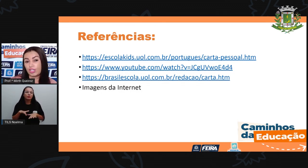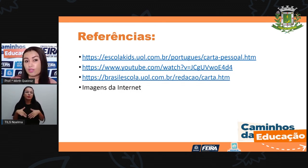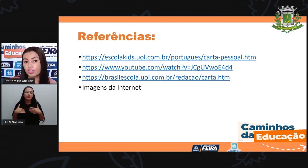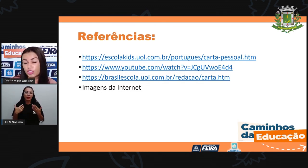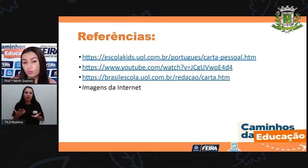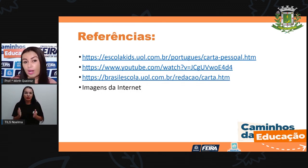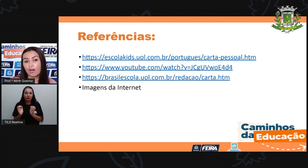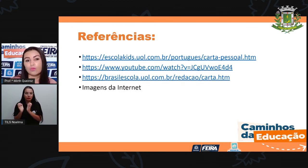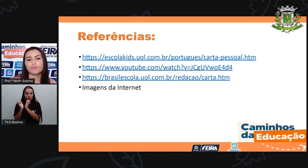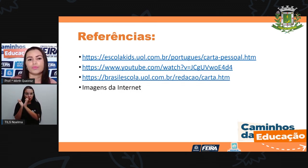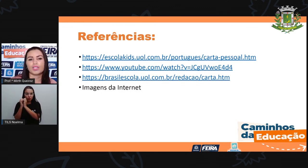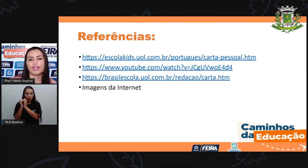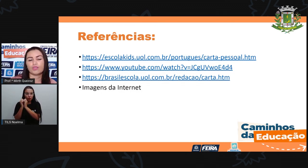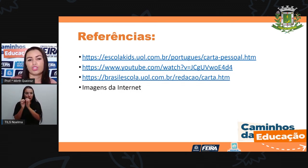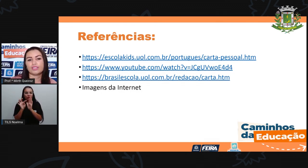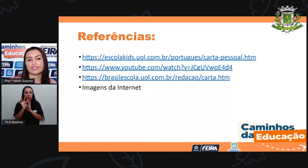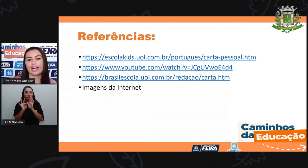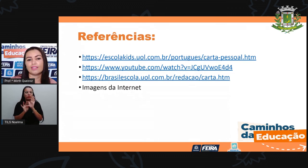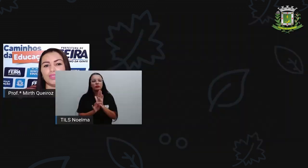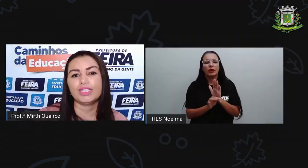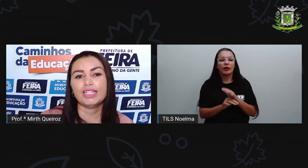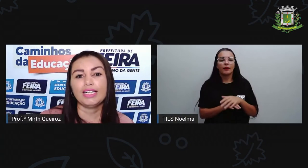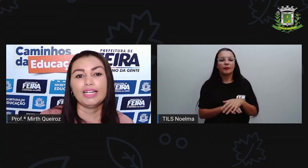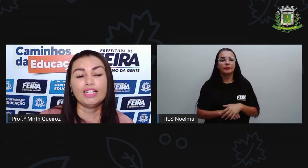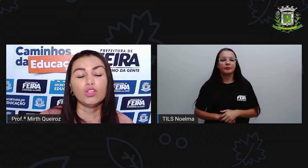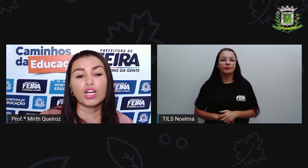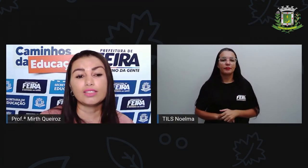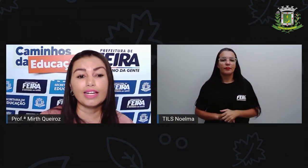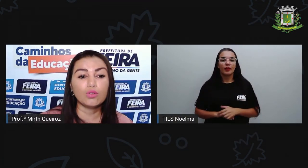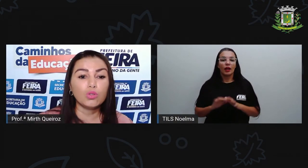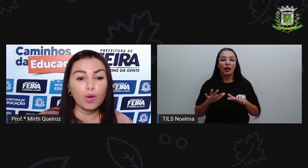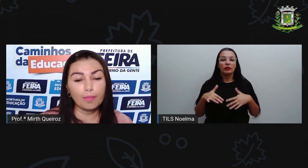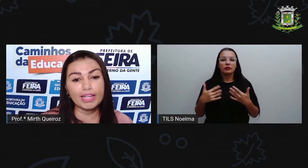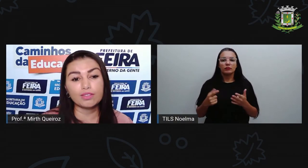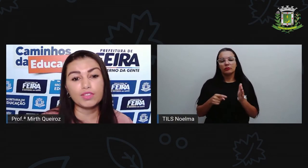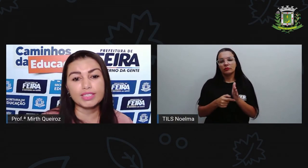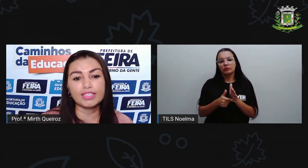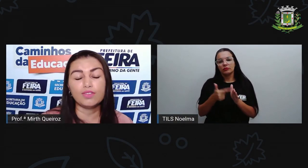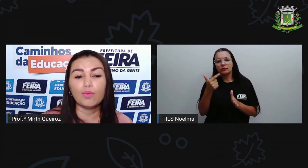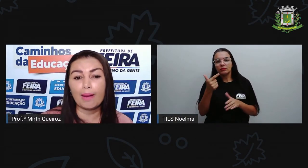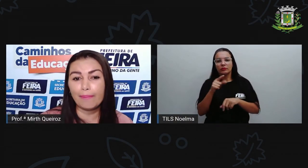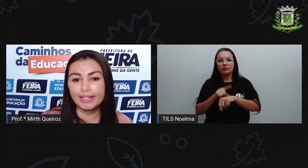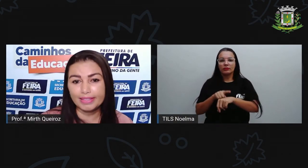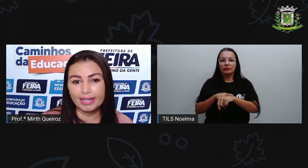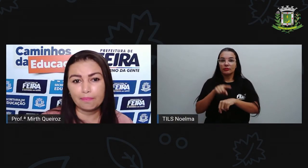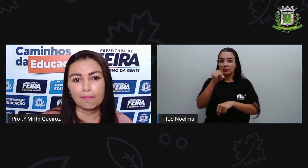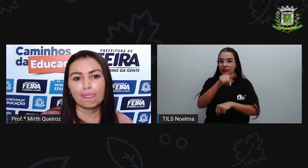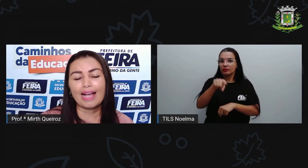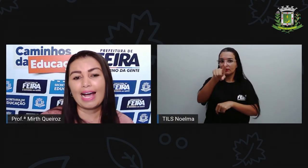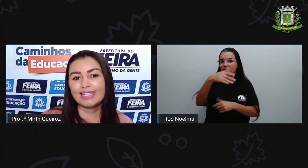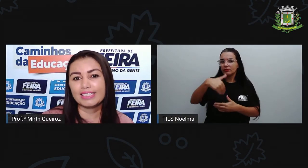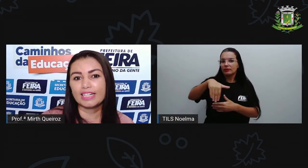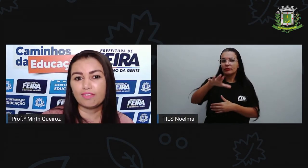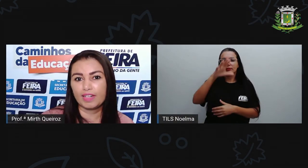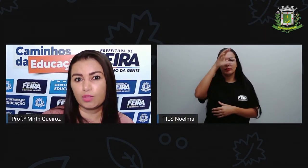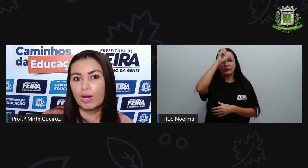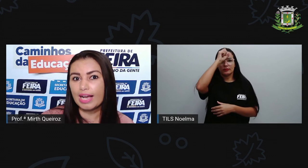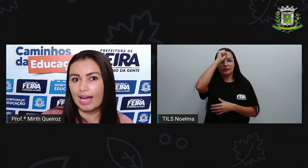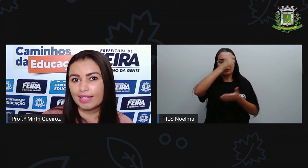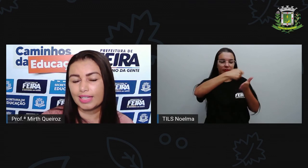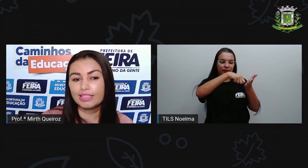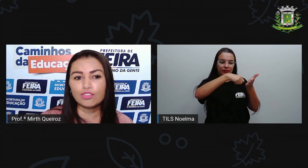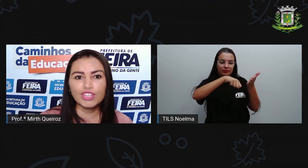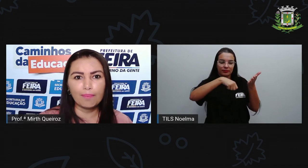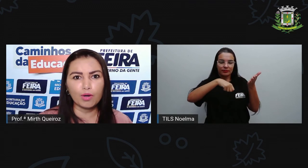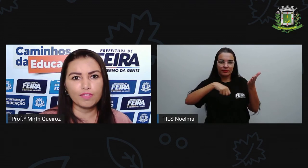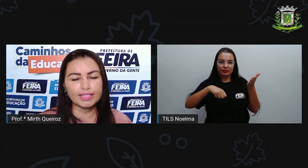Esse gênero textual, ele é utilizado. E no nosso segundo momento, vocês vão aprender a escrever uma